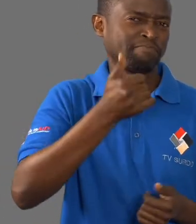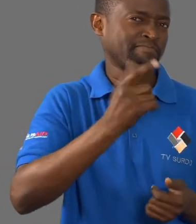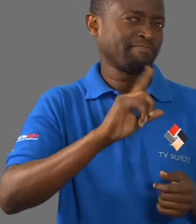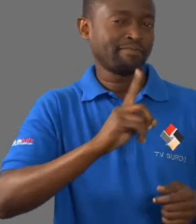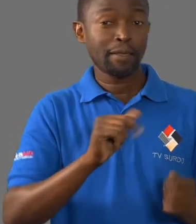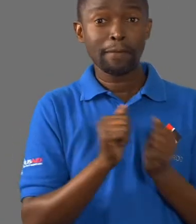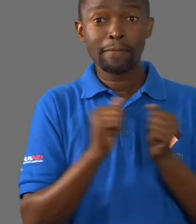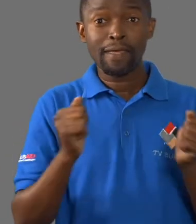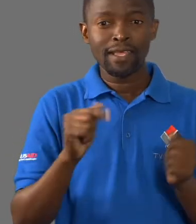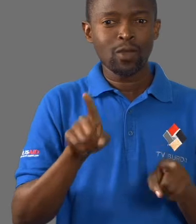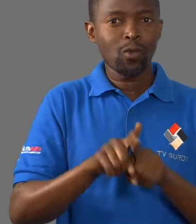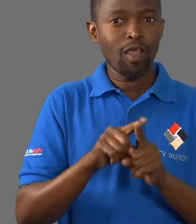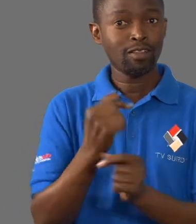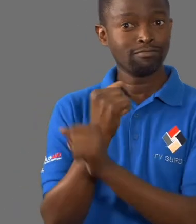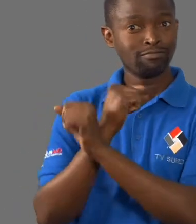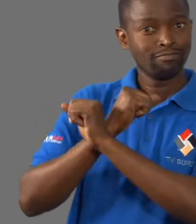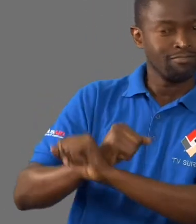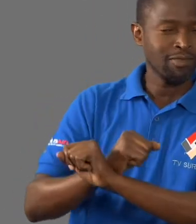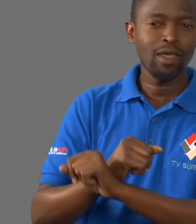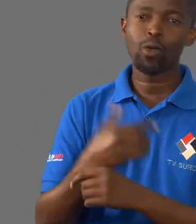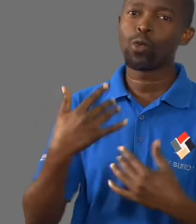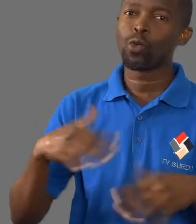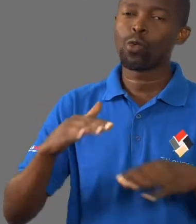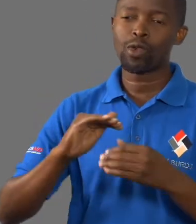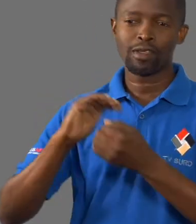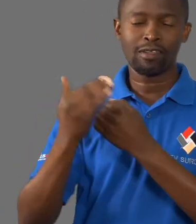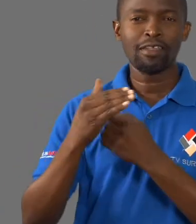Mais vale prevenir do que remediar.